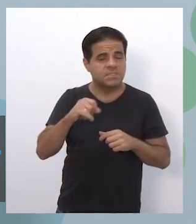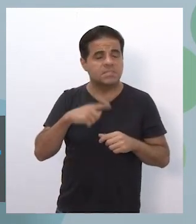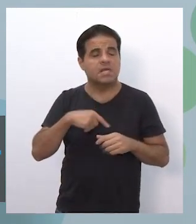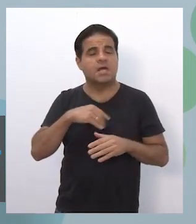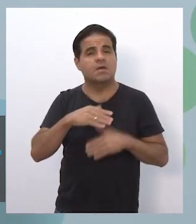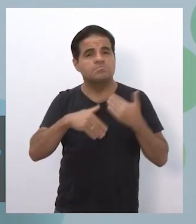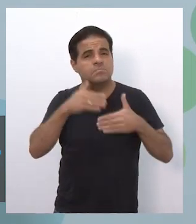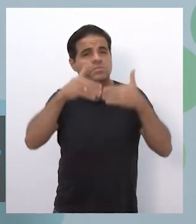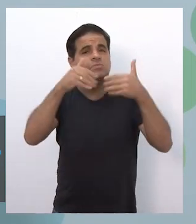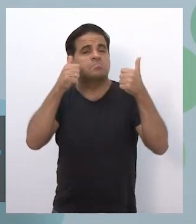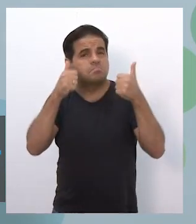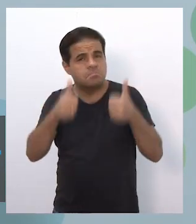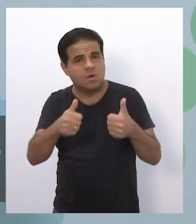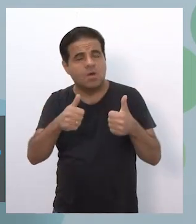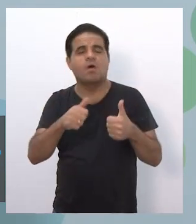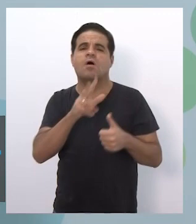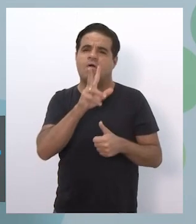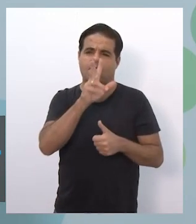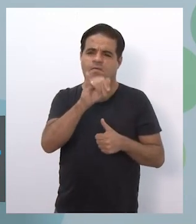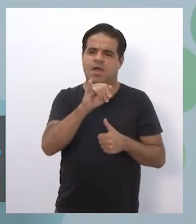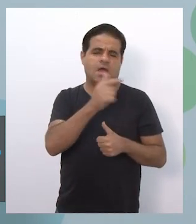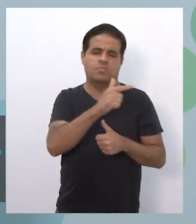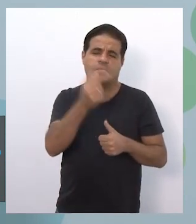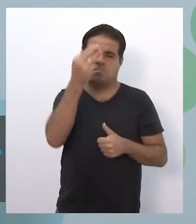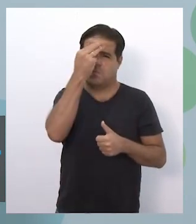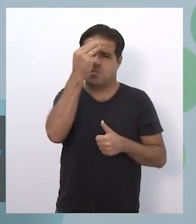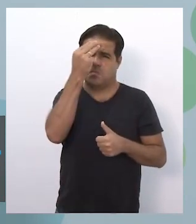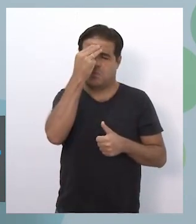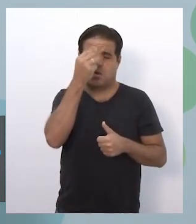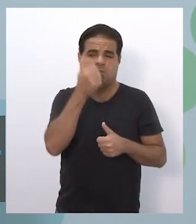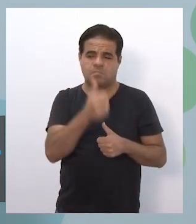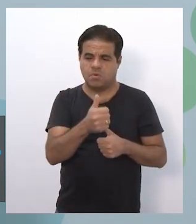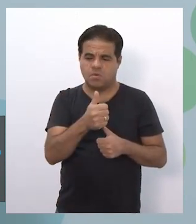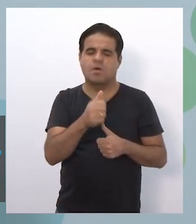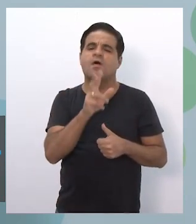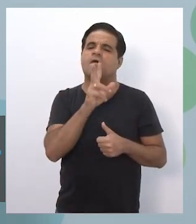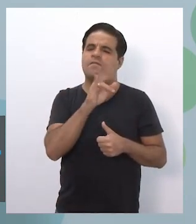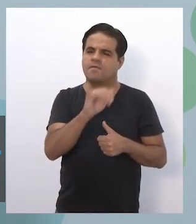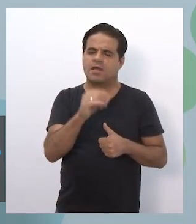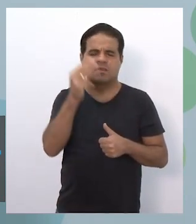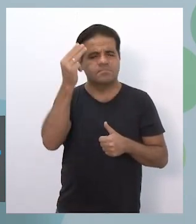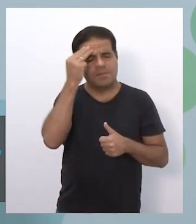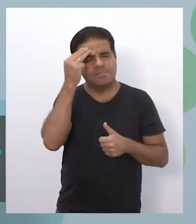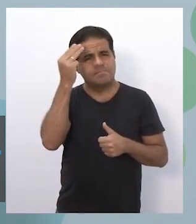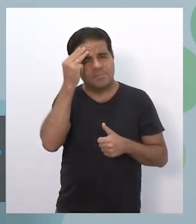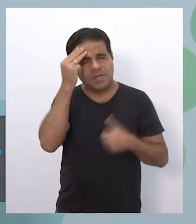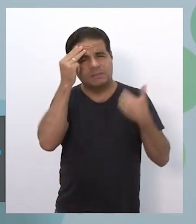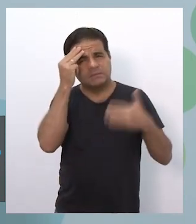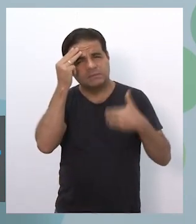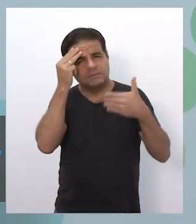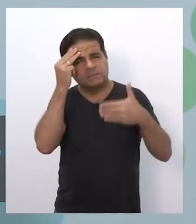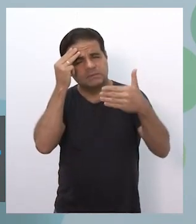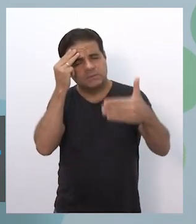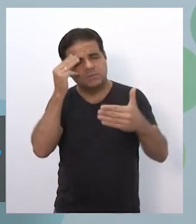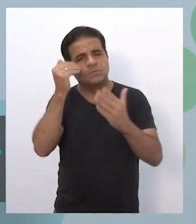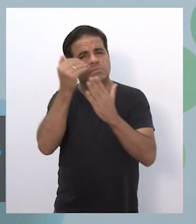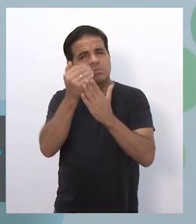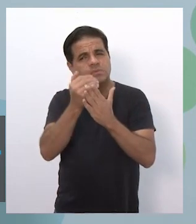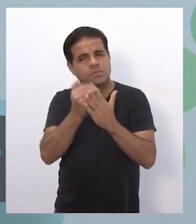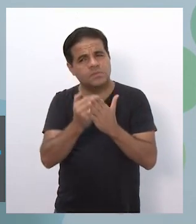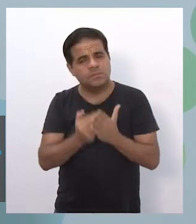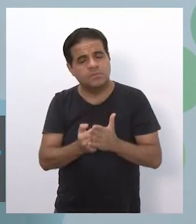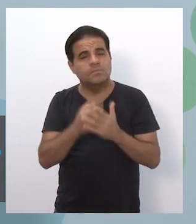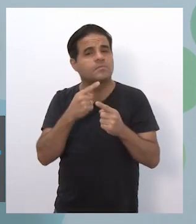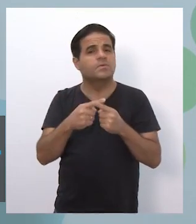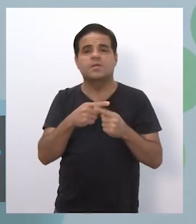bom, parrudo, que nós explicamos para você, mas não tiver uma memória boa, vocês vão ter uma lentidão bastante nos seus programas. Porque o processador